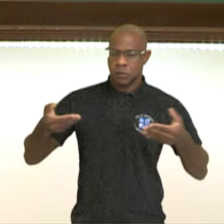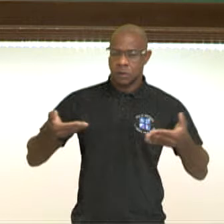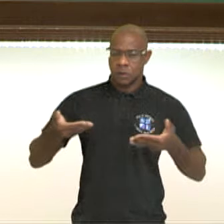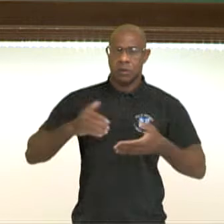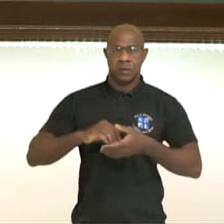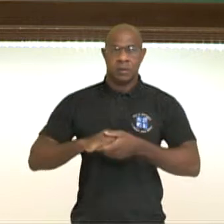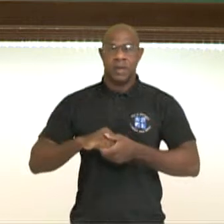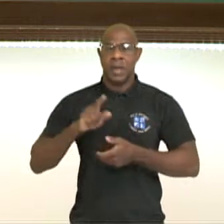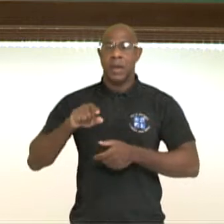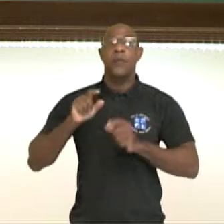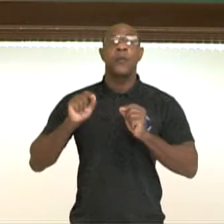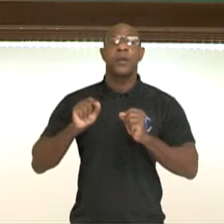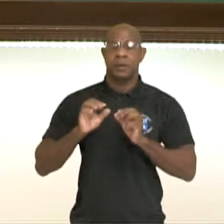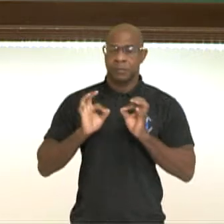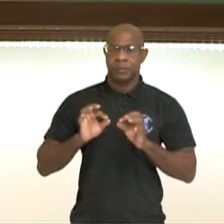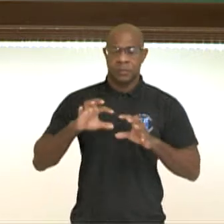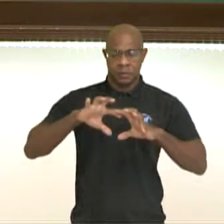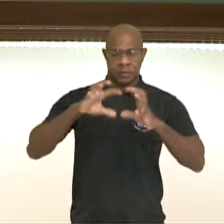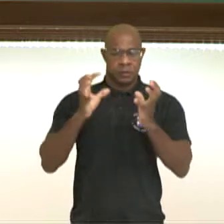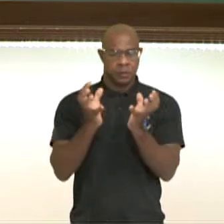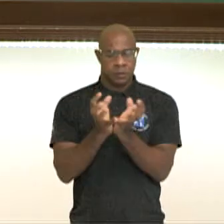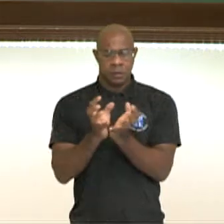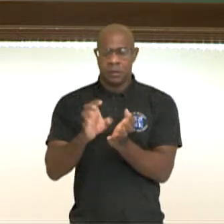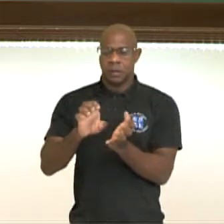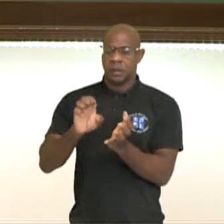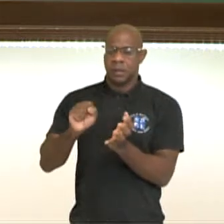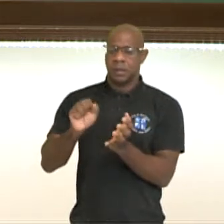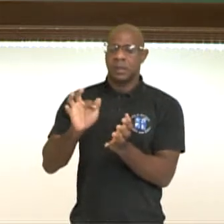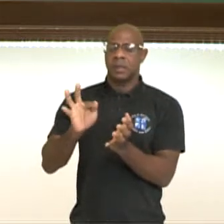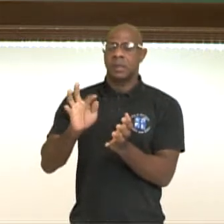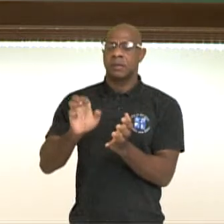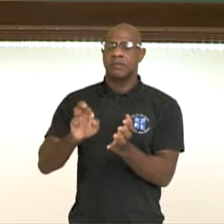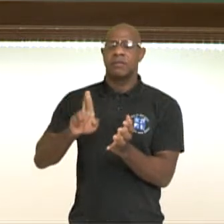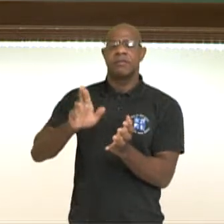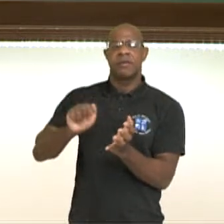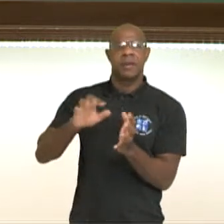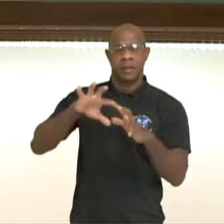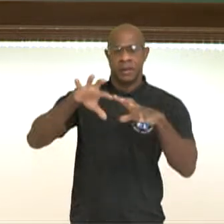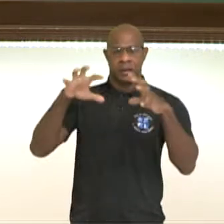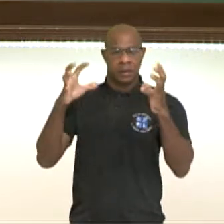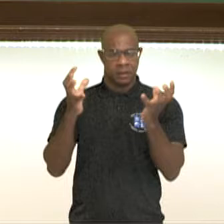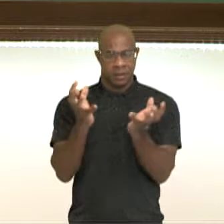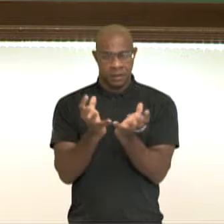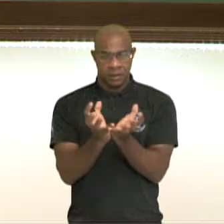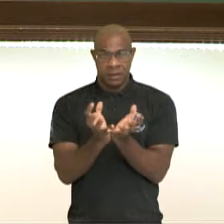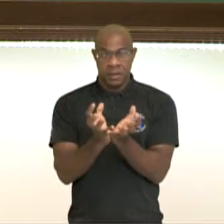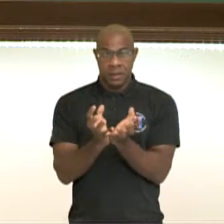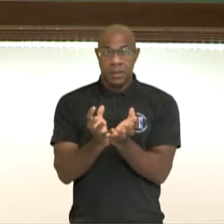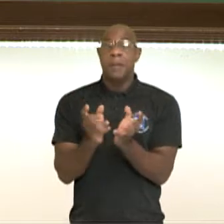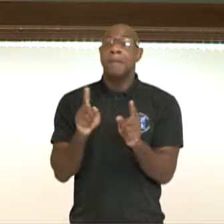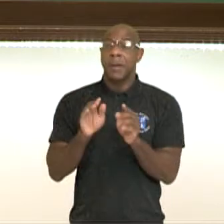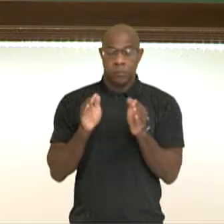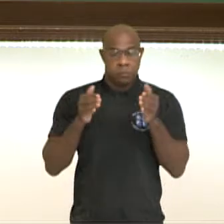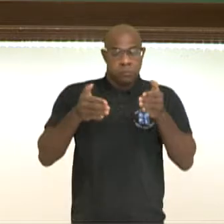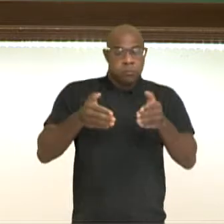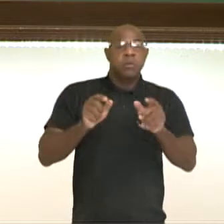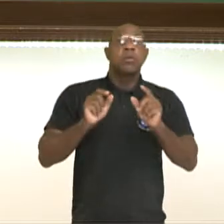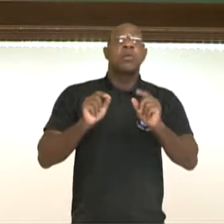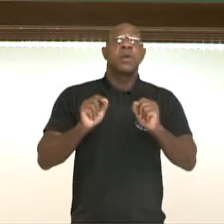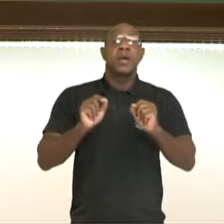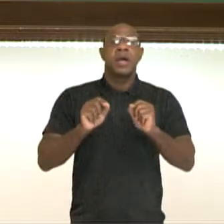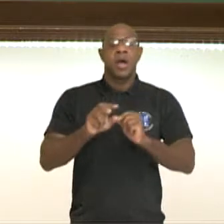é exatamente a esfera. Mais especificamente, a gente vai falar do volume da esfera. Então, quando a